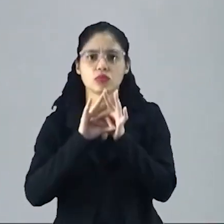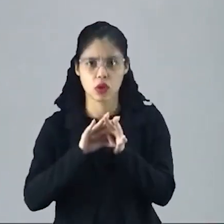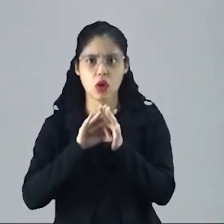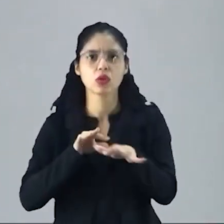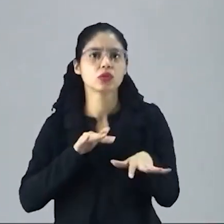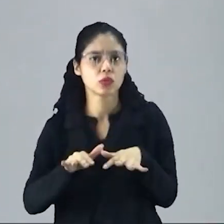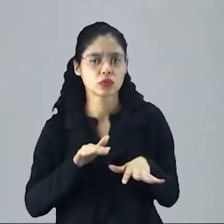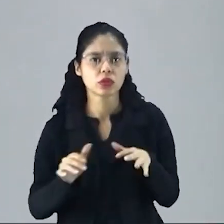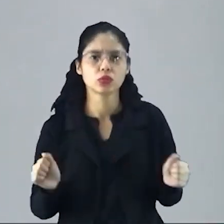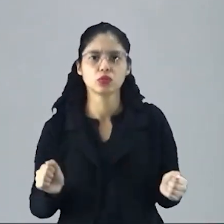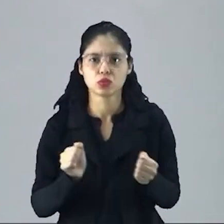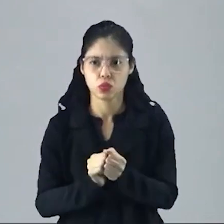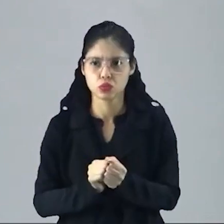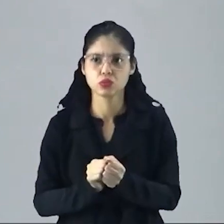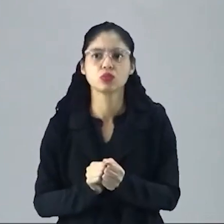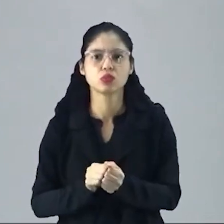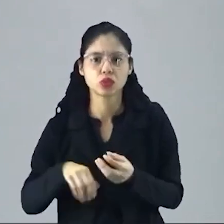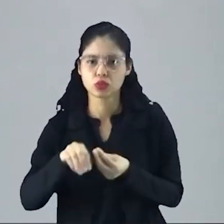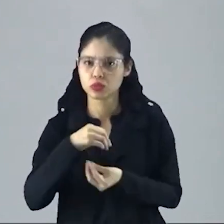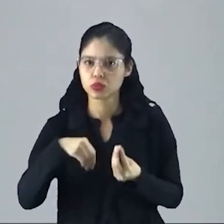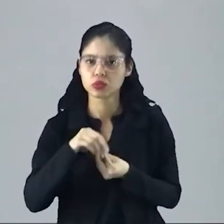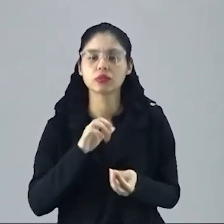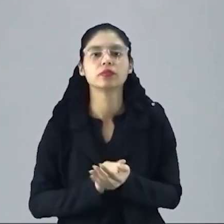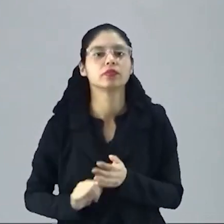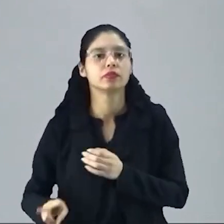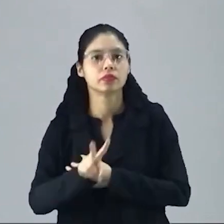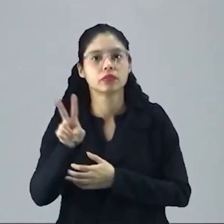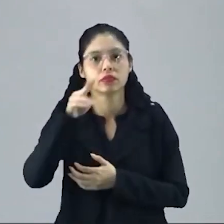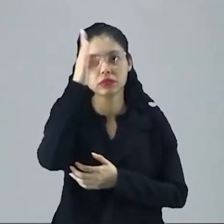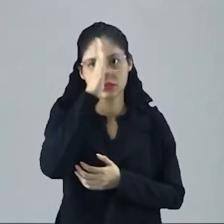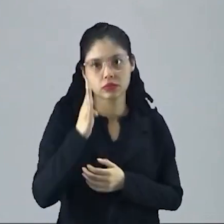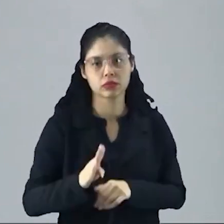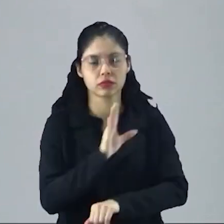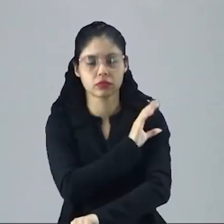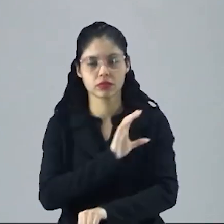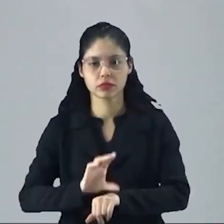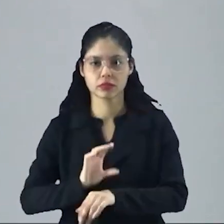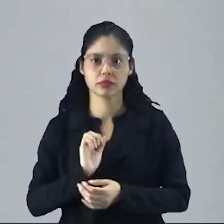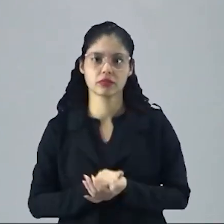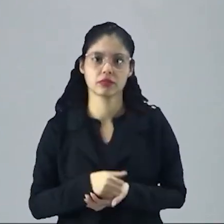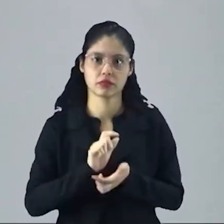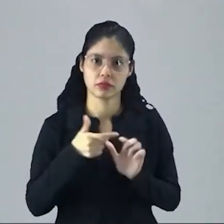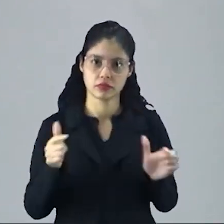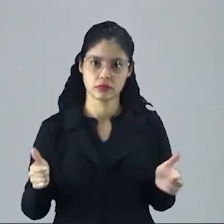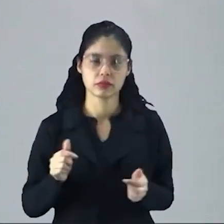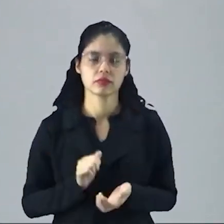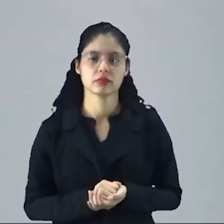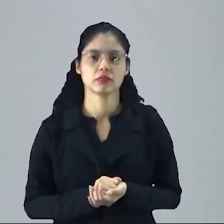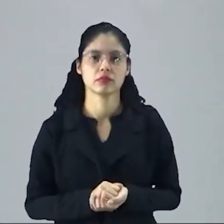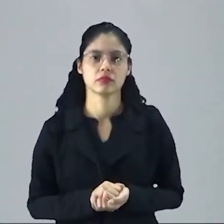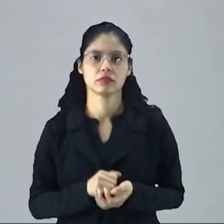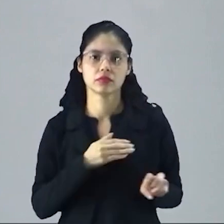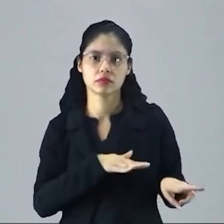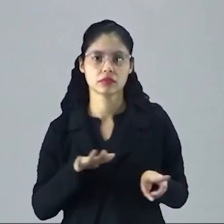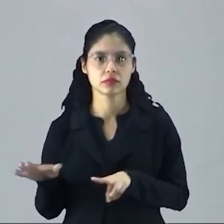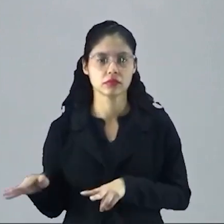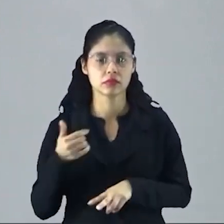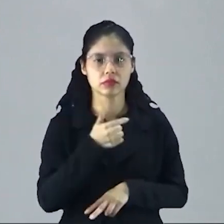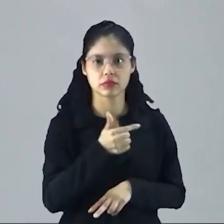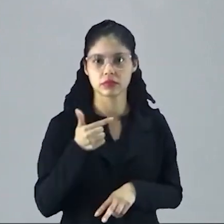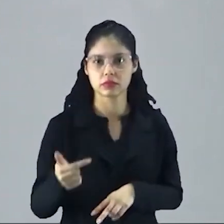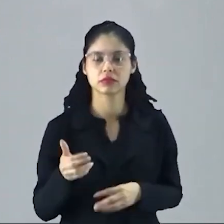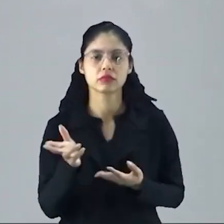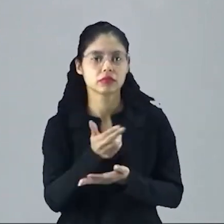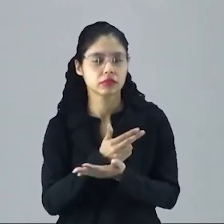desses movimentos artísticos e valorizando a cultura brasileira. Então, esse é o grande lema da semana de 22 e